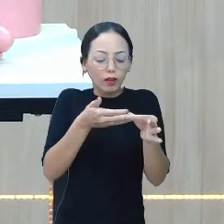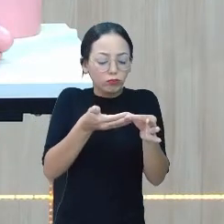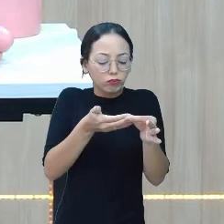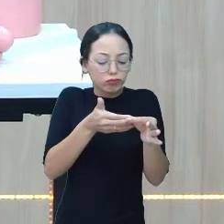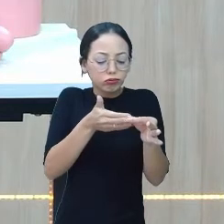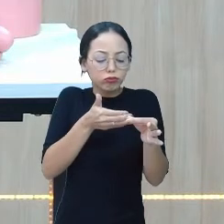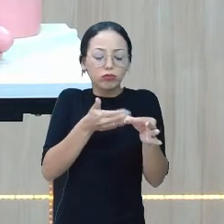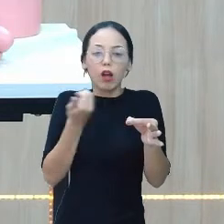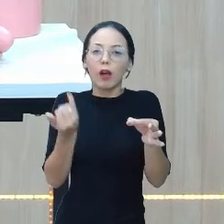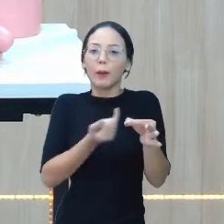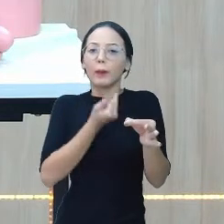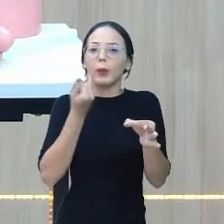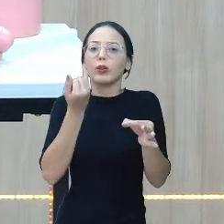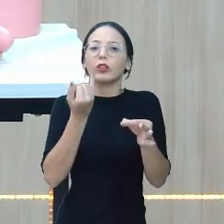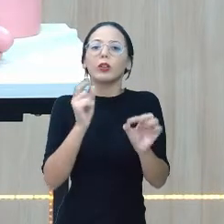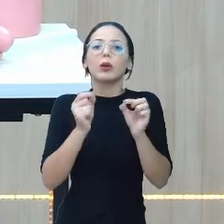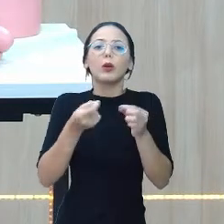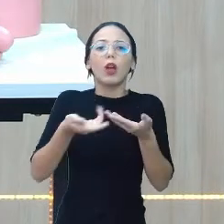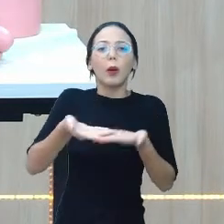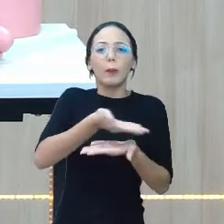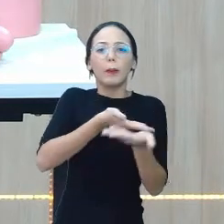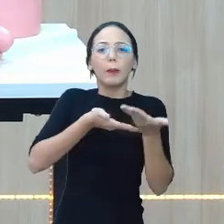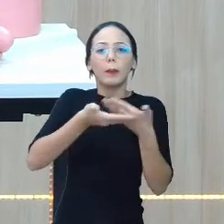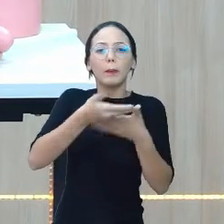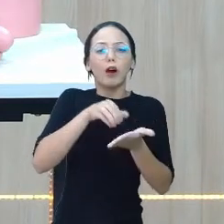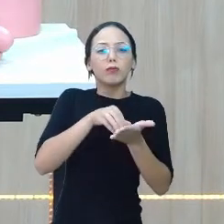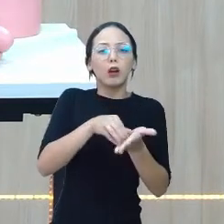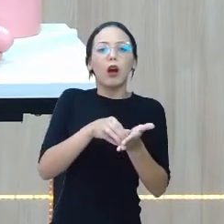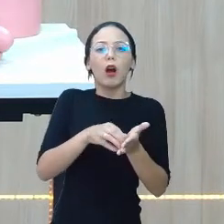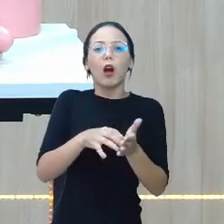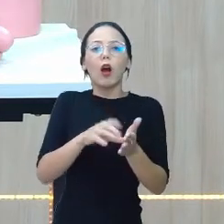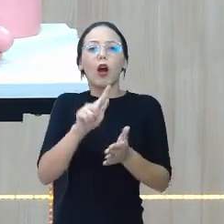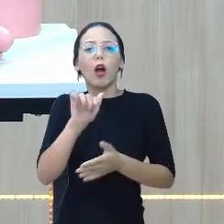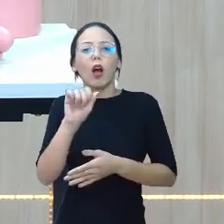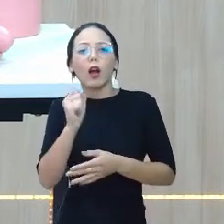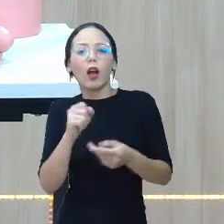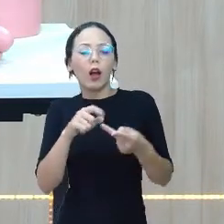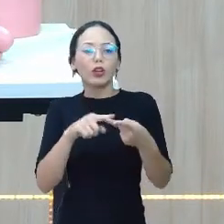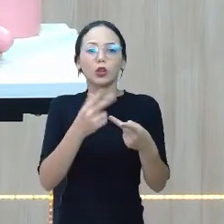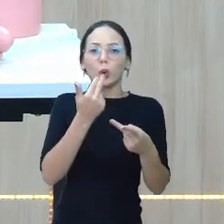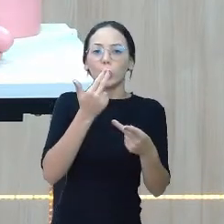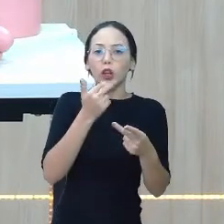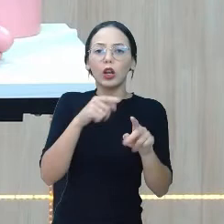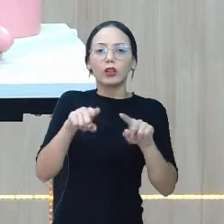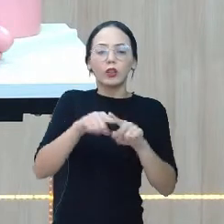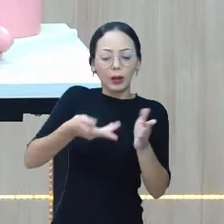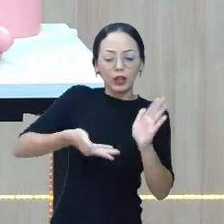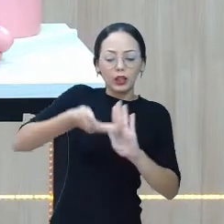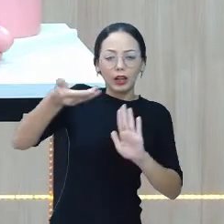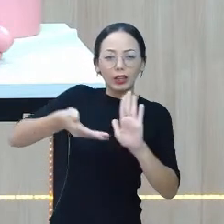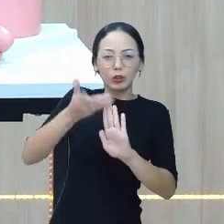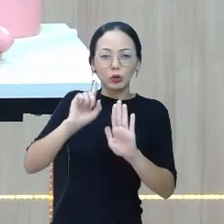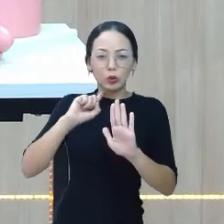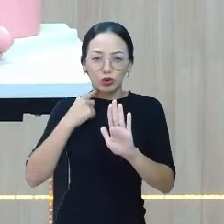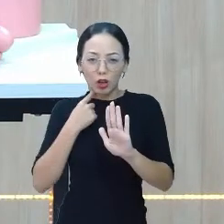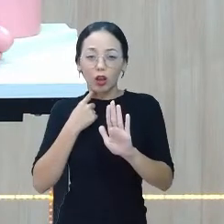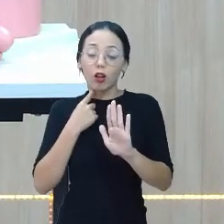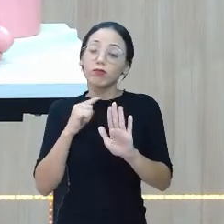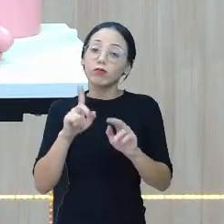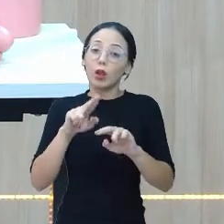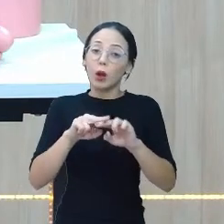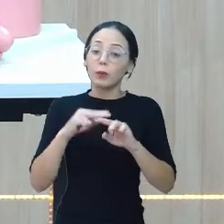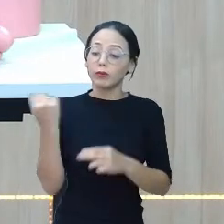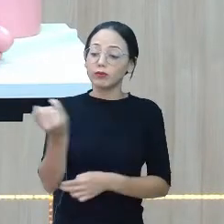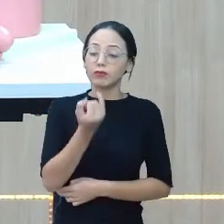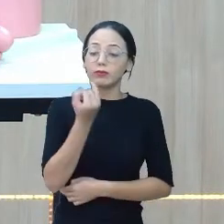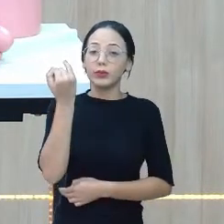é muito importante para as trocas. Trocas gasosas, trocas de nutrientes, eliminação de excreção. Então, é